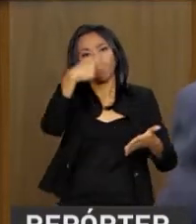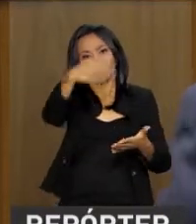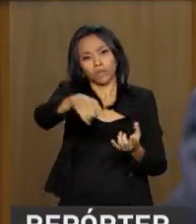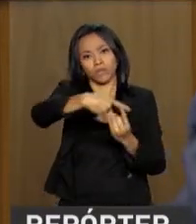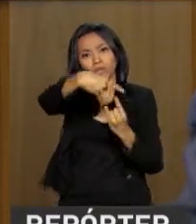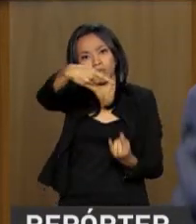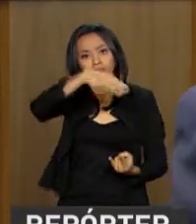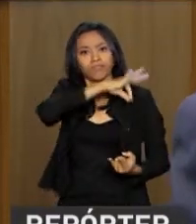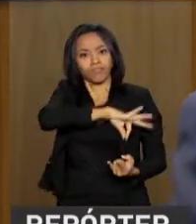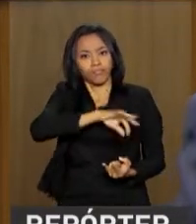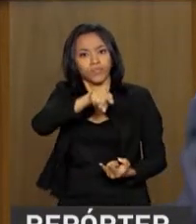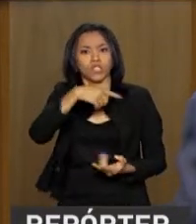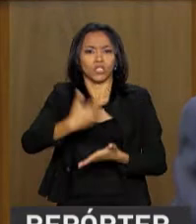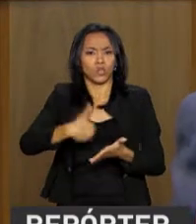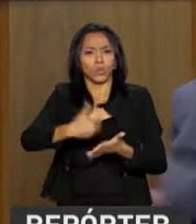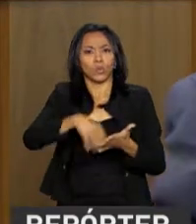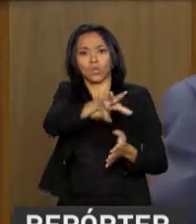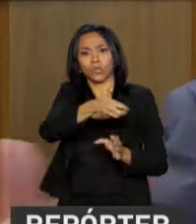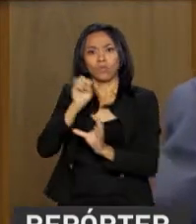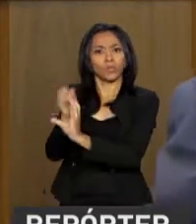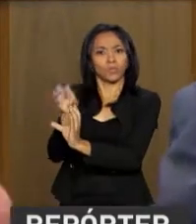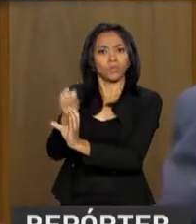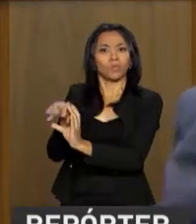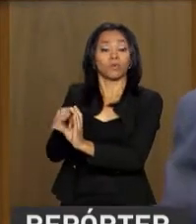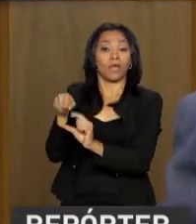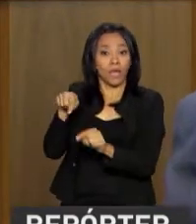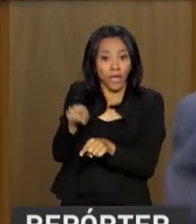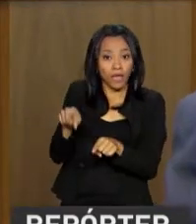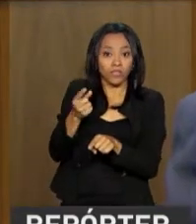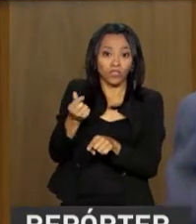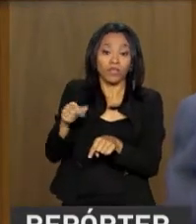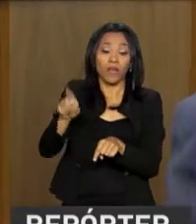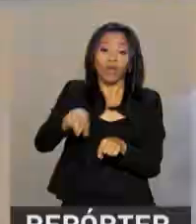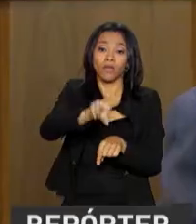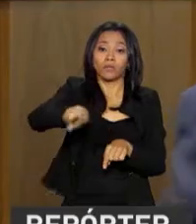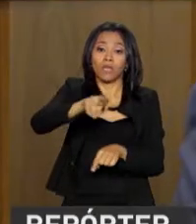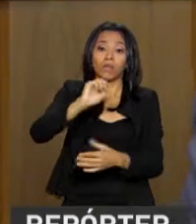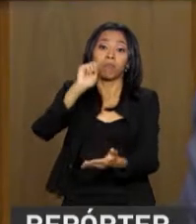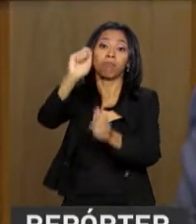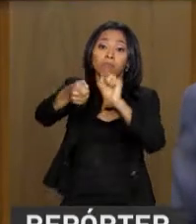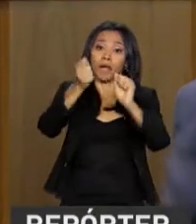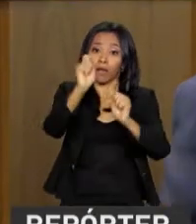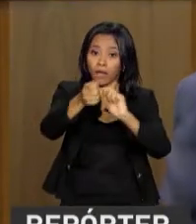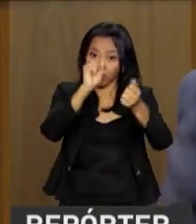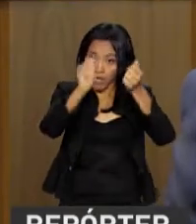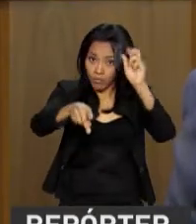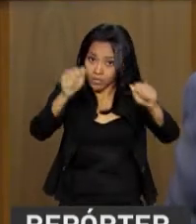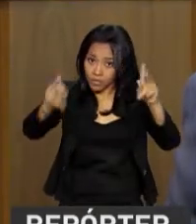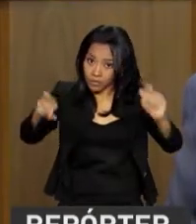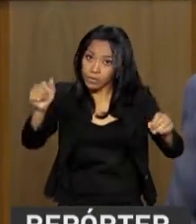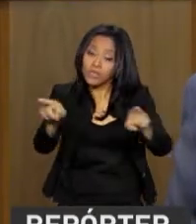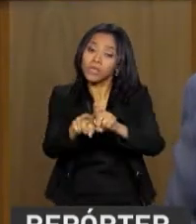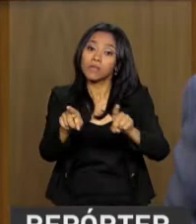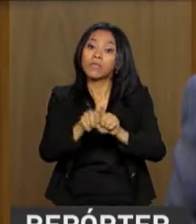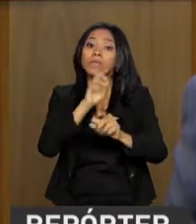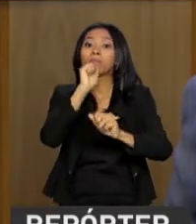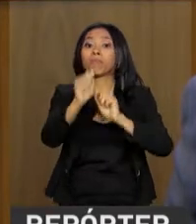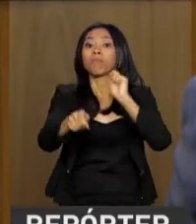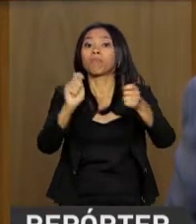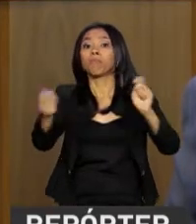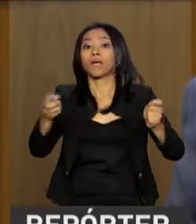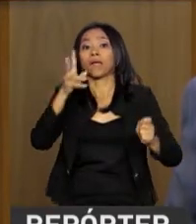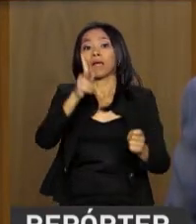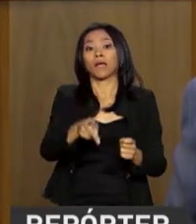seja parecido com o dinheiro que sai para pagar benefícios aposentadorias e pensões agora veja é um problema quando está falando